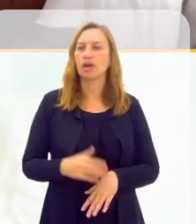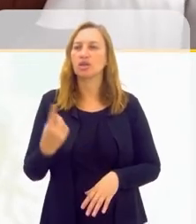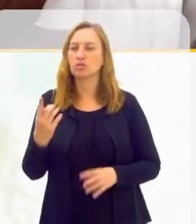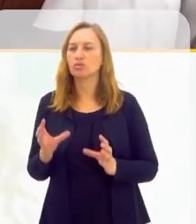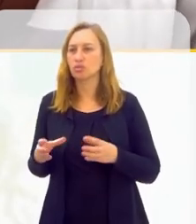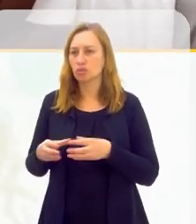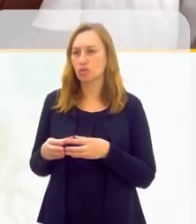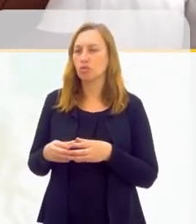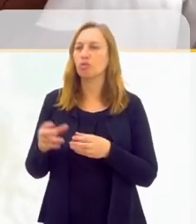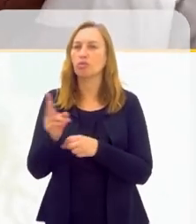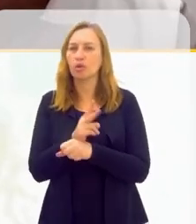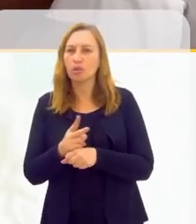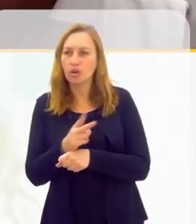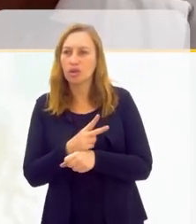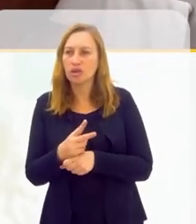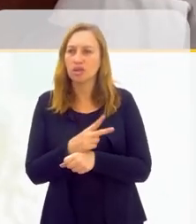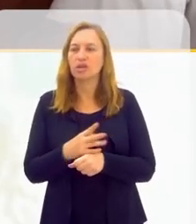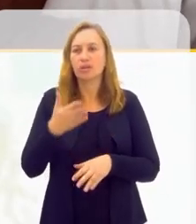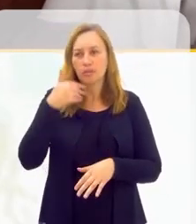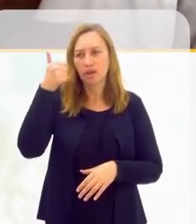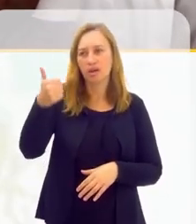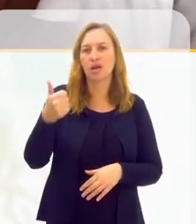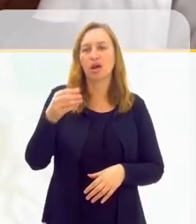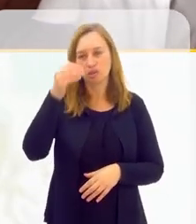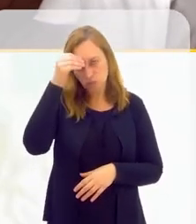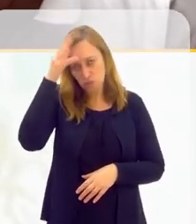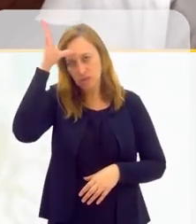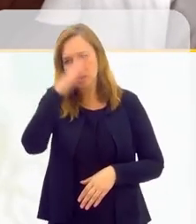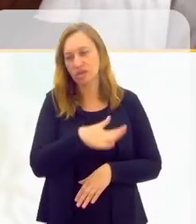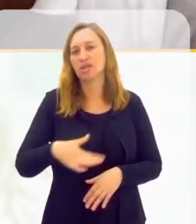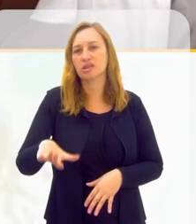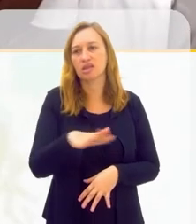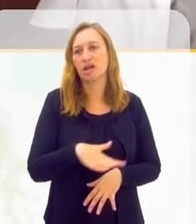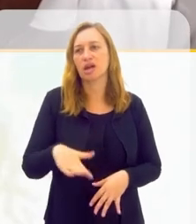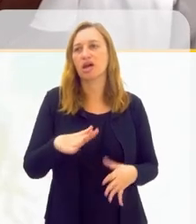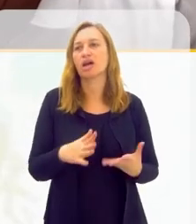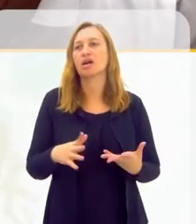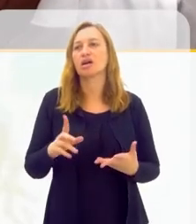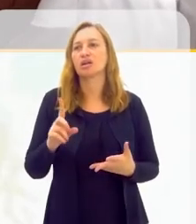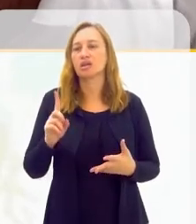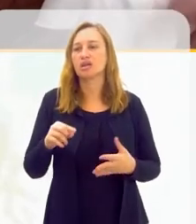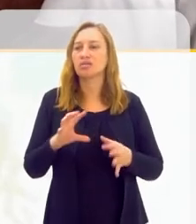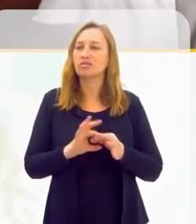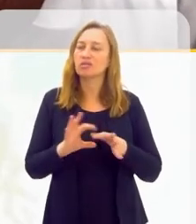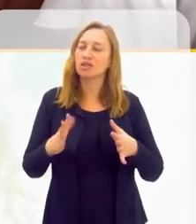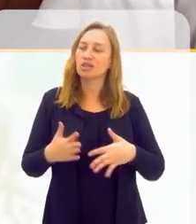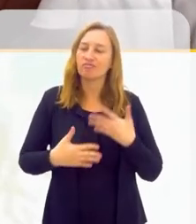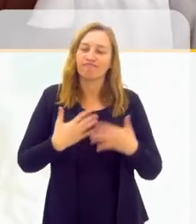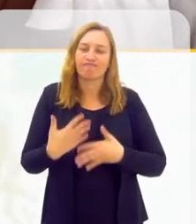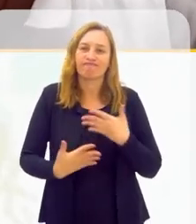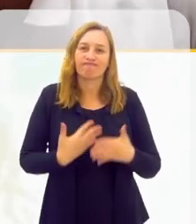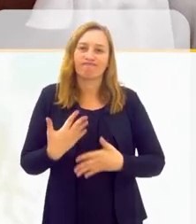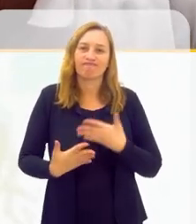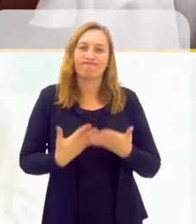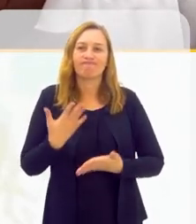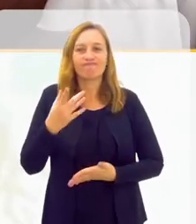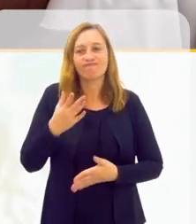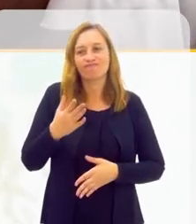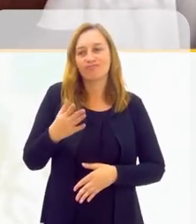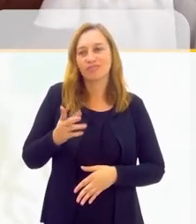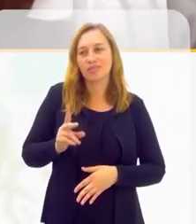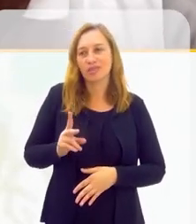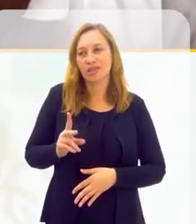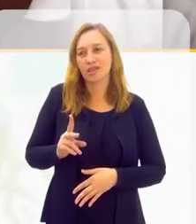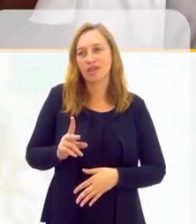uma turma de gente que procura melhorar os seus conhecimentos nesta área. E é isso que nos deixa com esperança, porque a cada dia